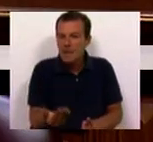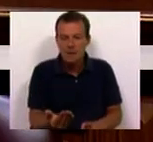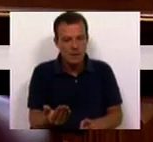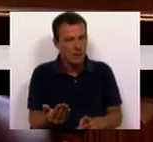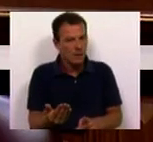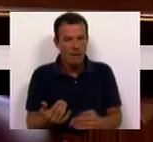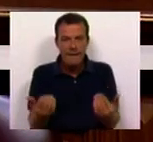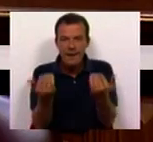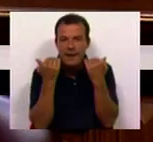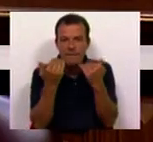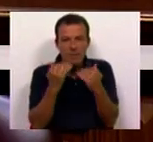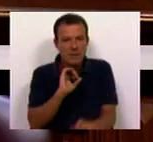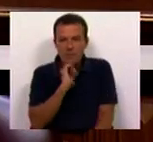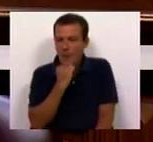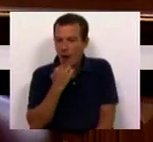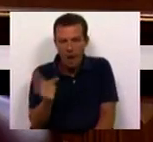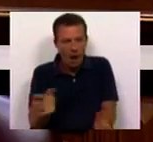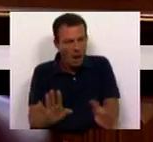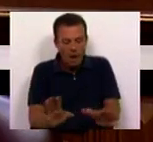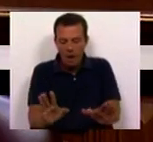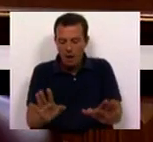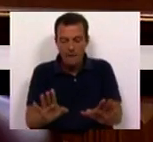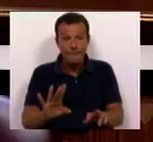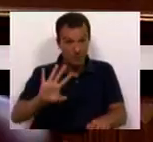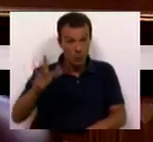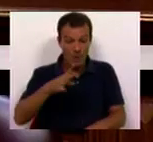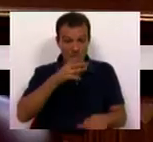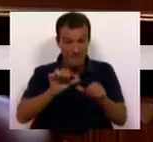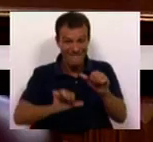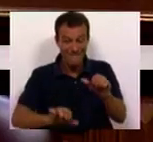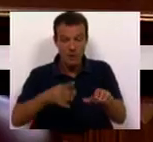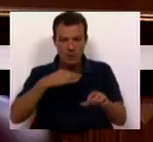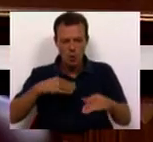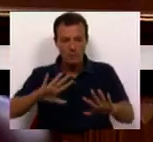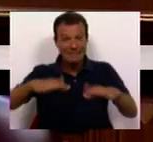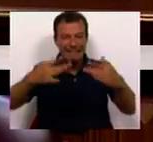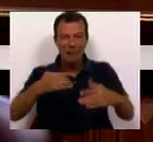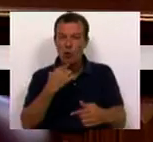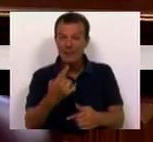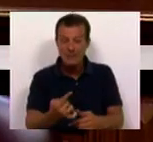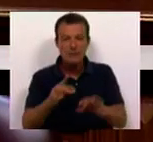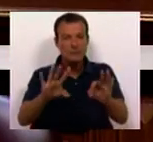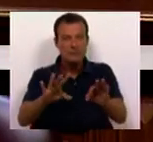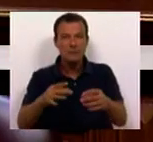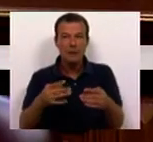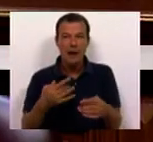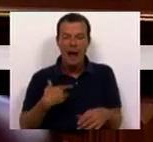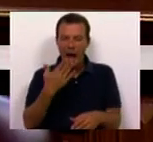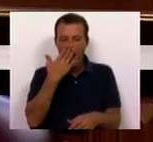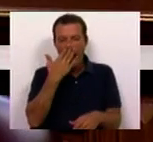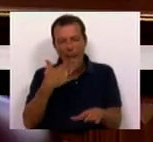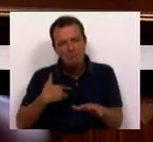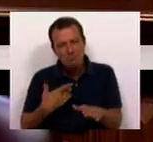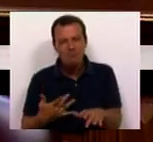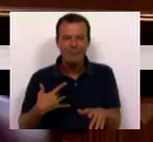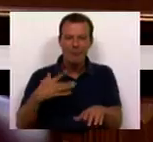nenhuma informação confidencial. De resto, no início da intervenção, tive mesmo o cuidado de dizer que me dá a sensação que,